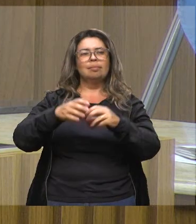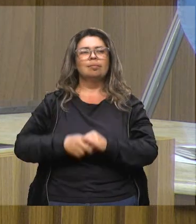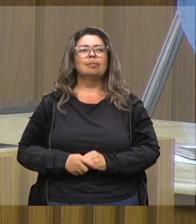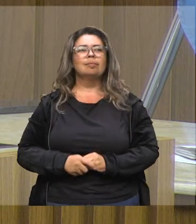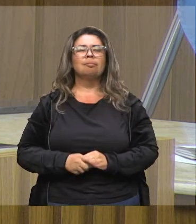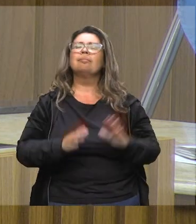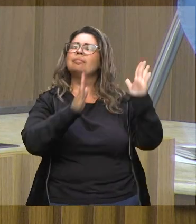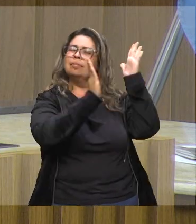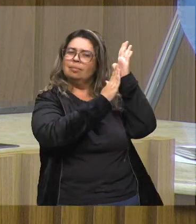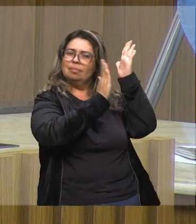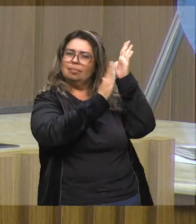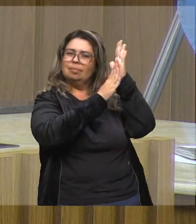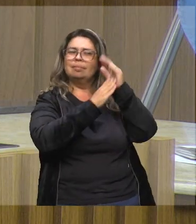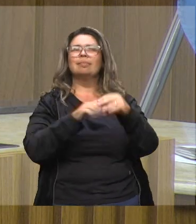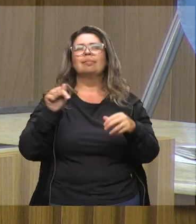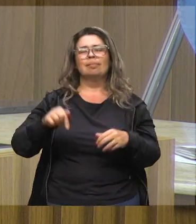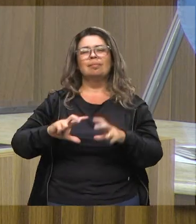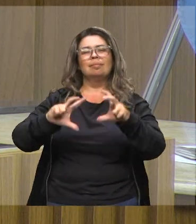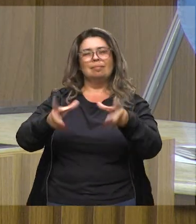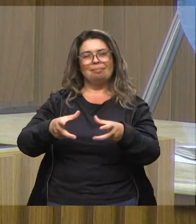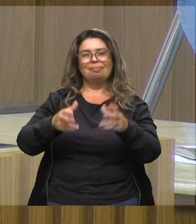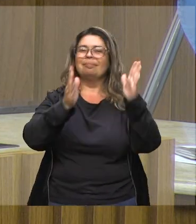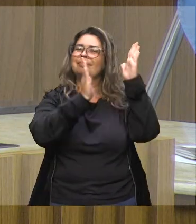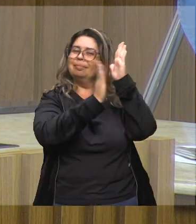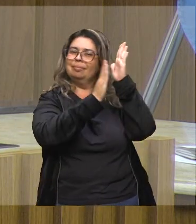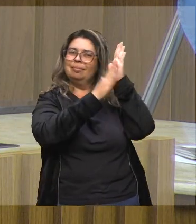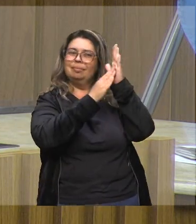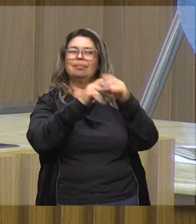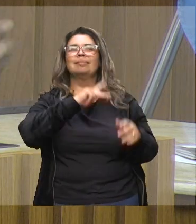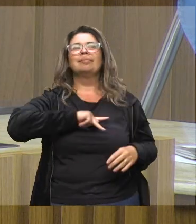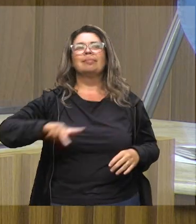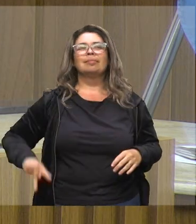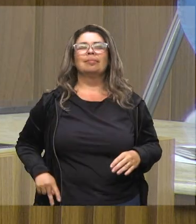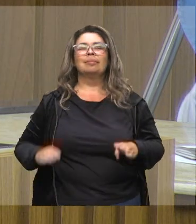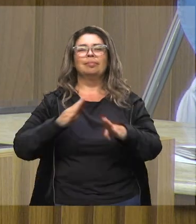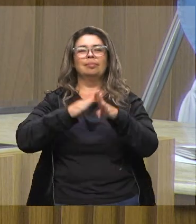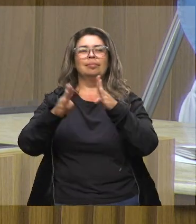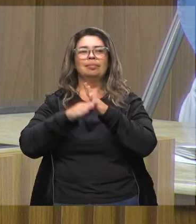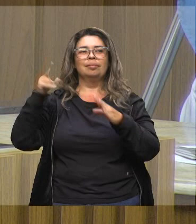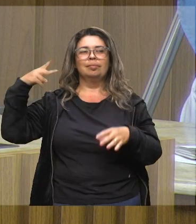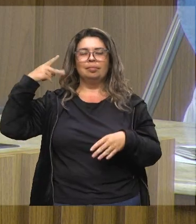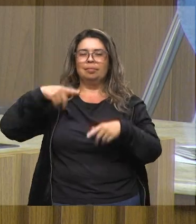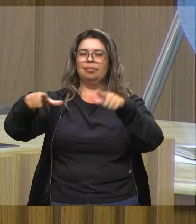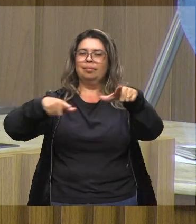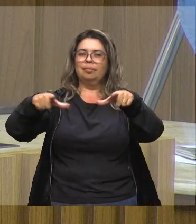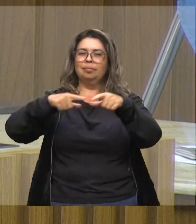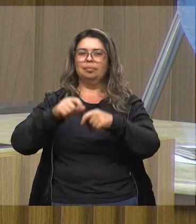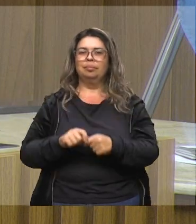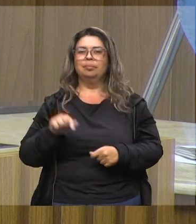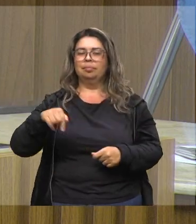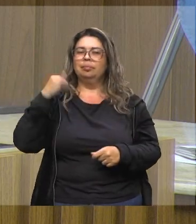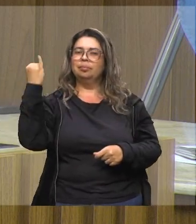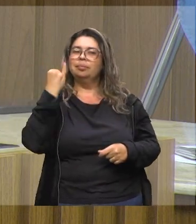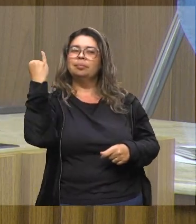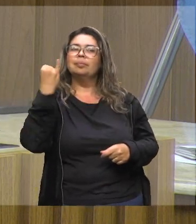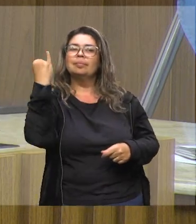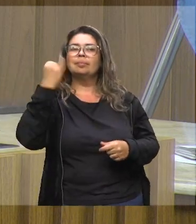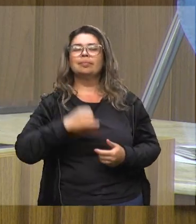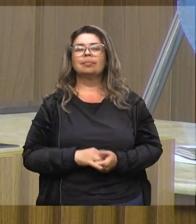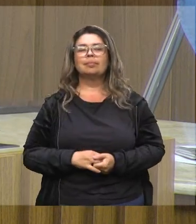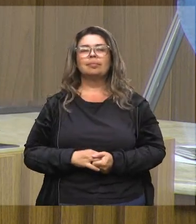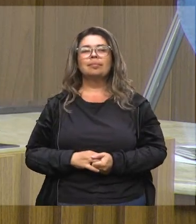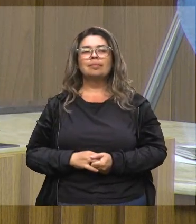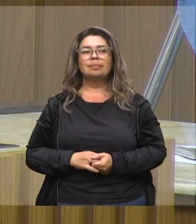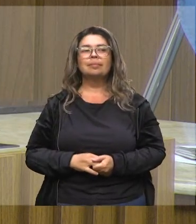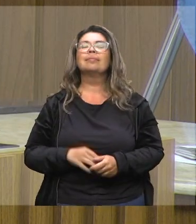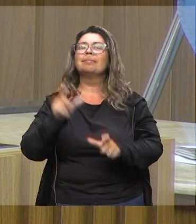estava parabenizando essa Casa de Leis. Então, parabéns, presidente, e todos os vereadores aqui pelo trabalho. Isso é importante, cair no gosto